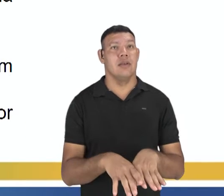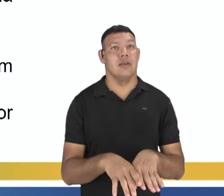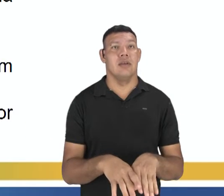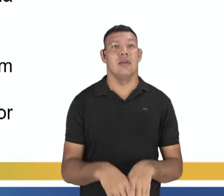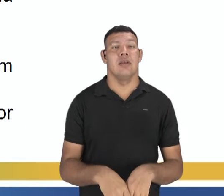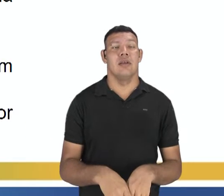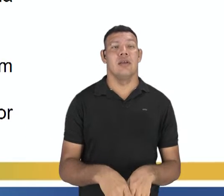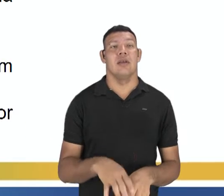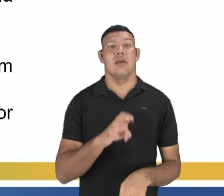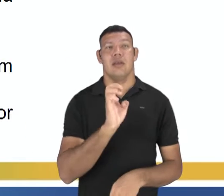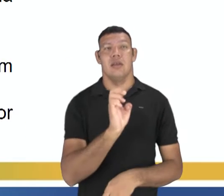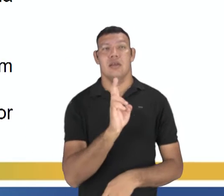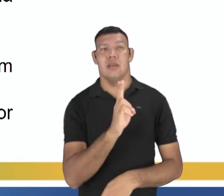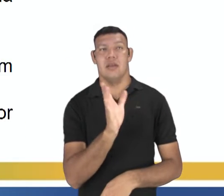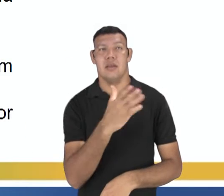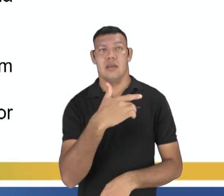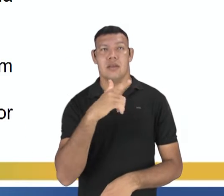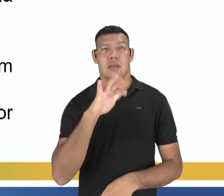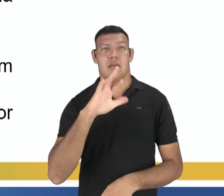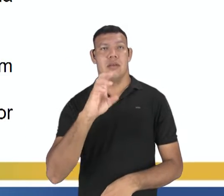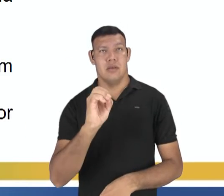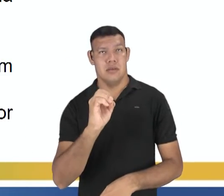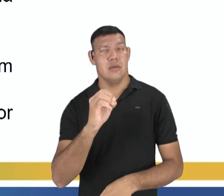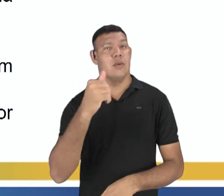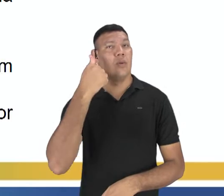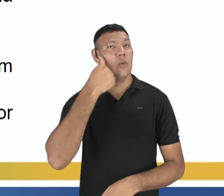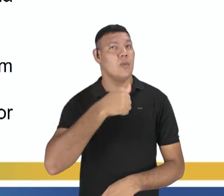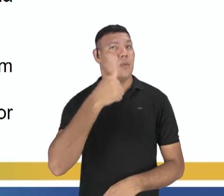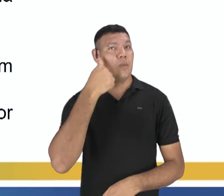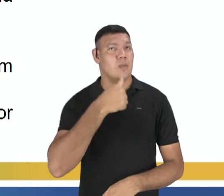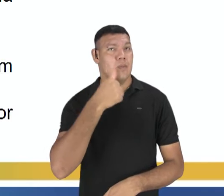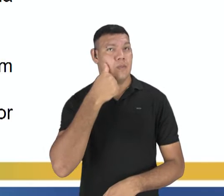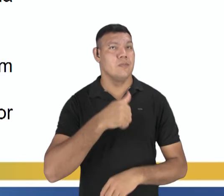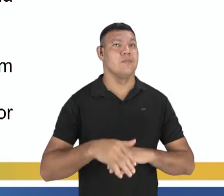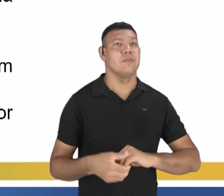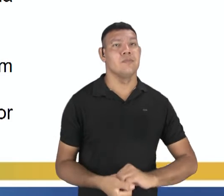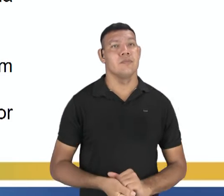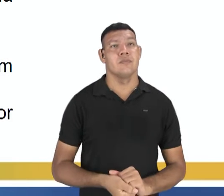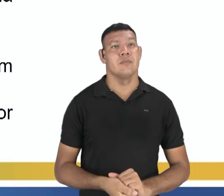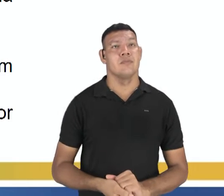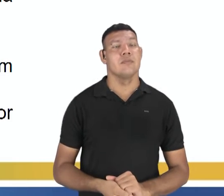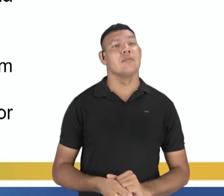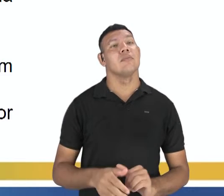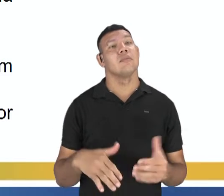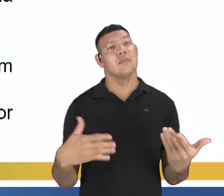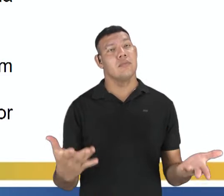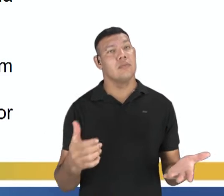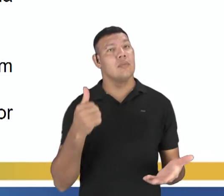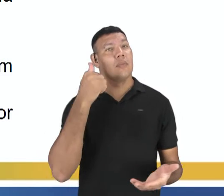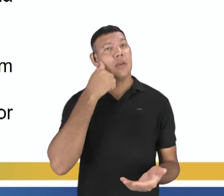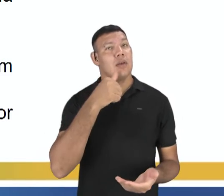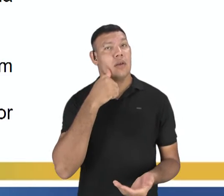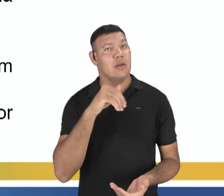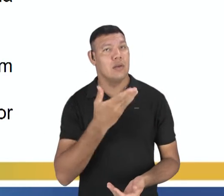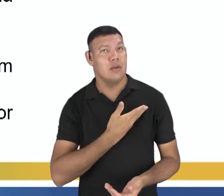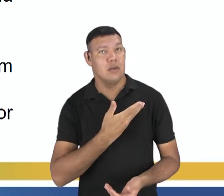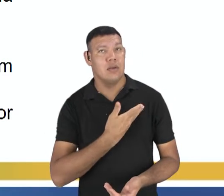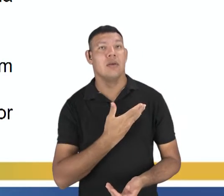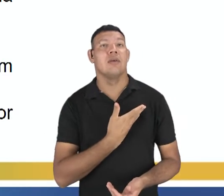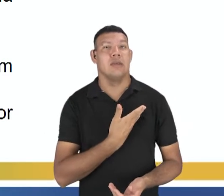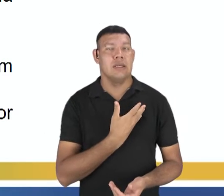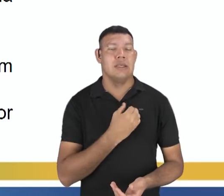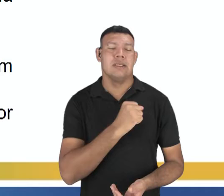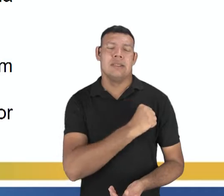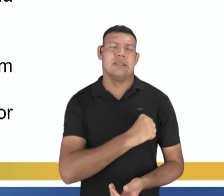eu lírico na cantiga do amigo é feminino, ok? A mulher amiga